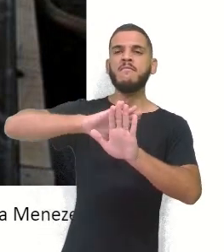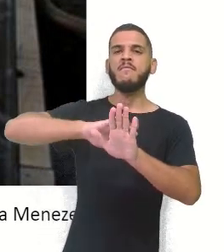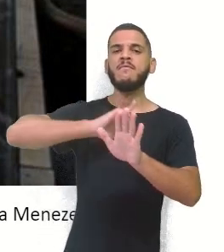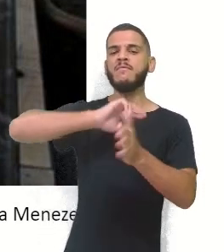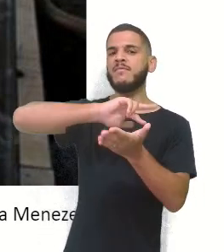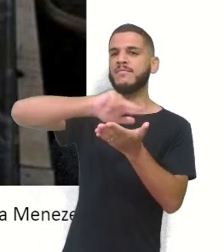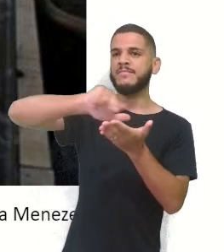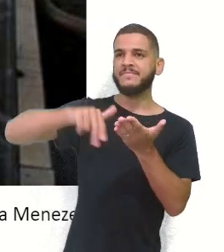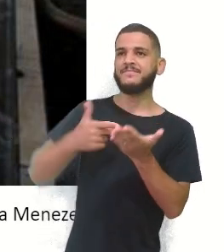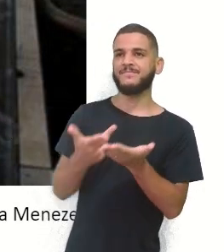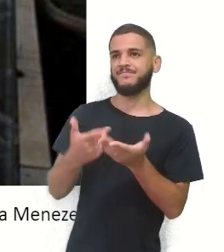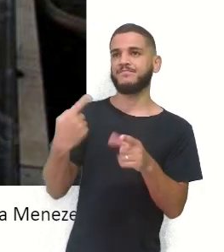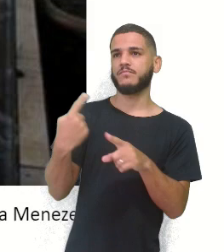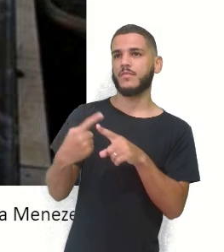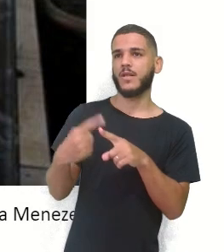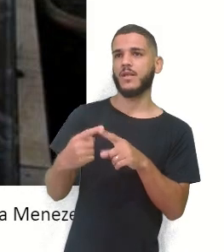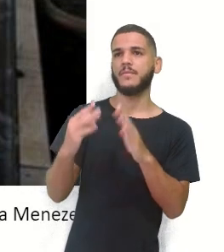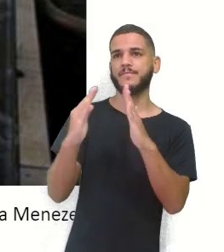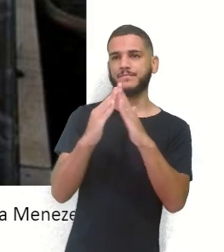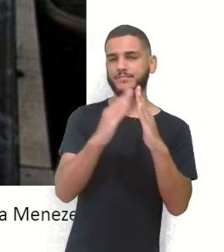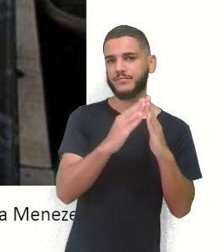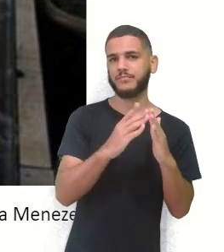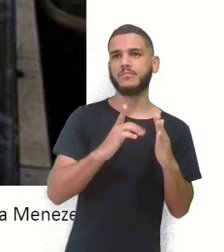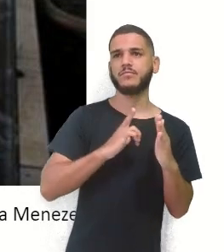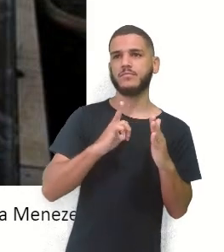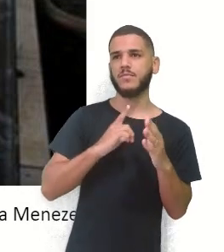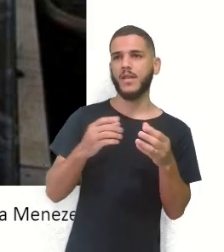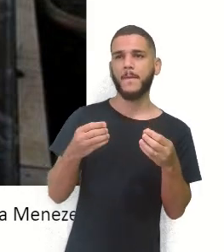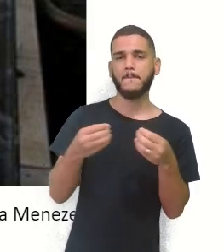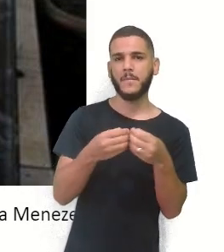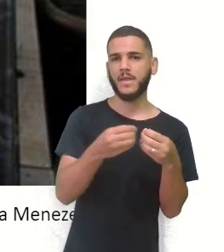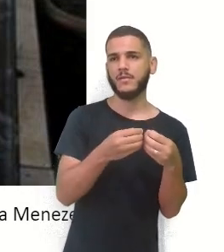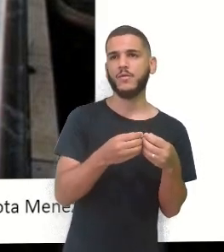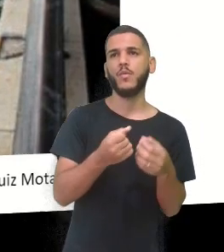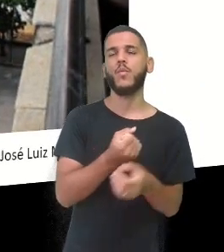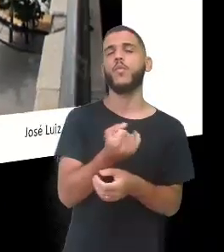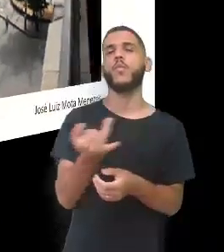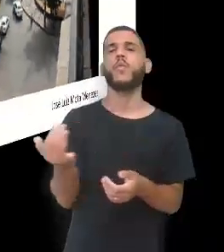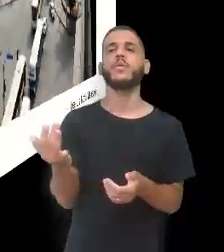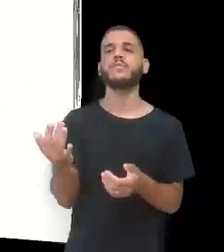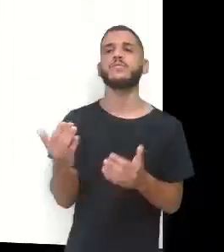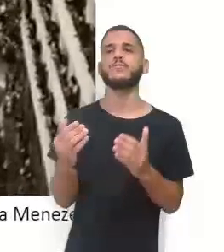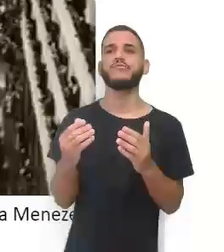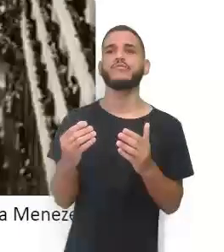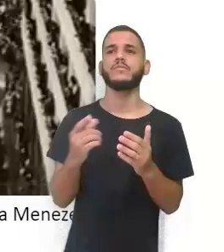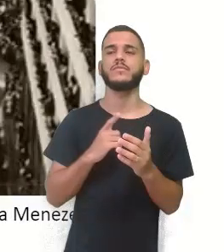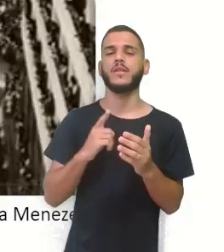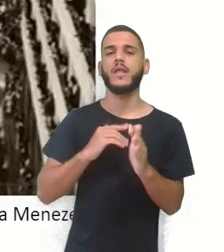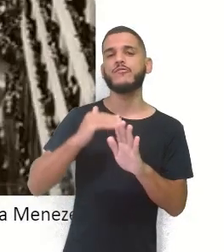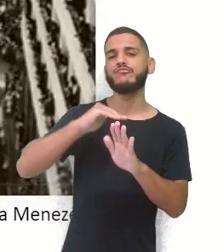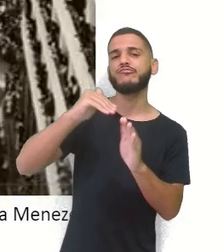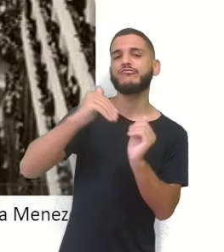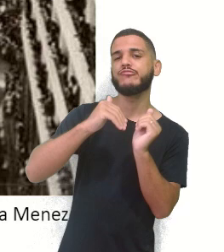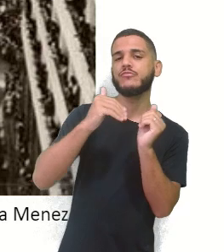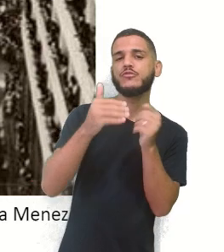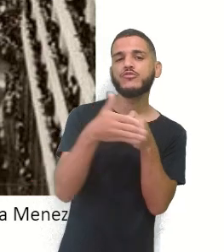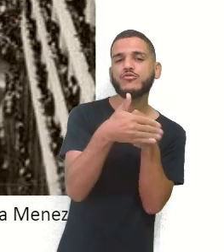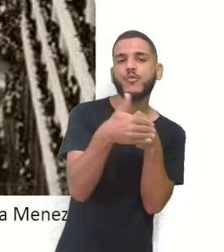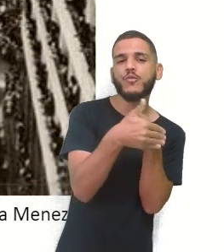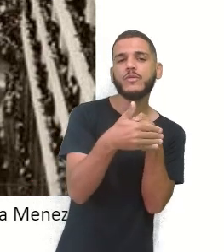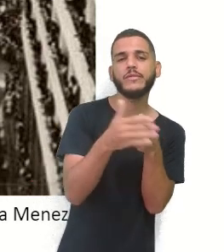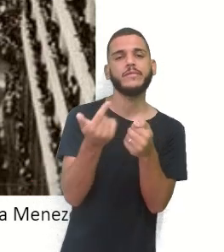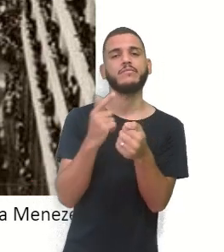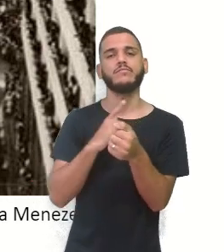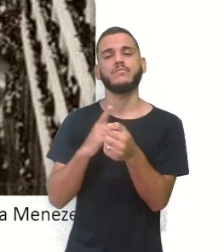vários outros. Na verdade, os casarões estão ali, E quais casarões encolhidinhos. continuam? Volta lá. Será que aqueles Estão encolhidinhos, casarões... Olha. Tem alguns